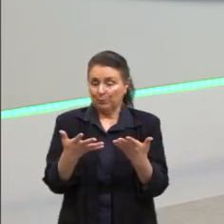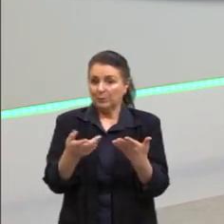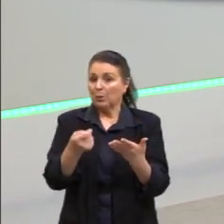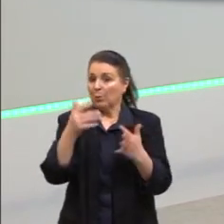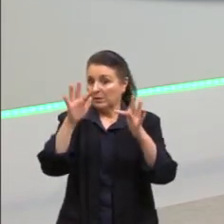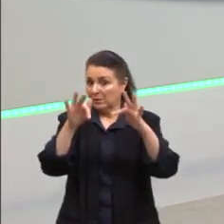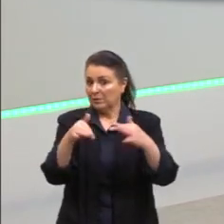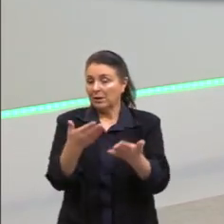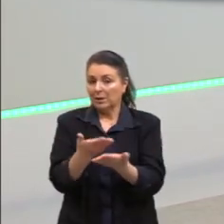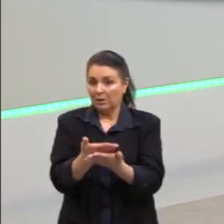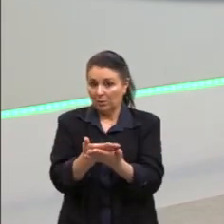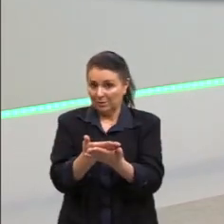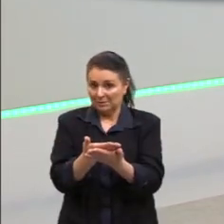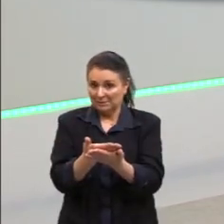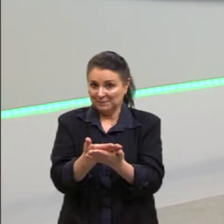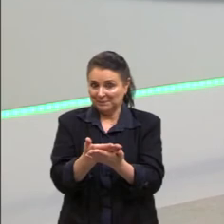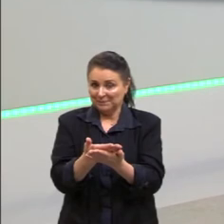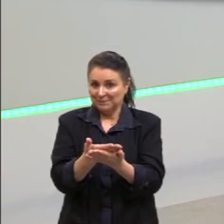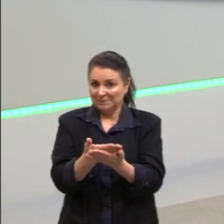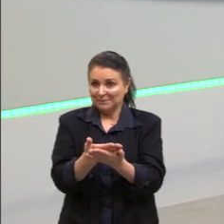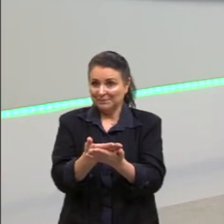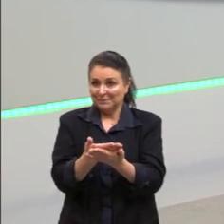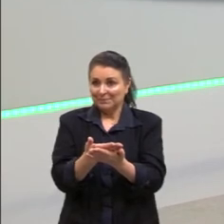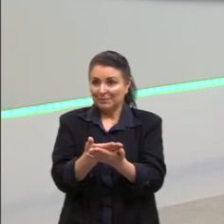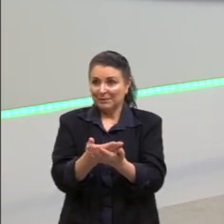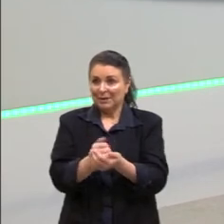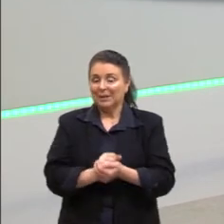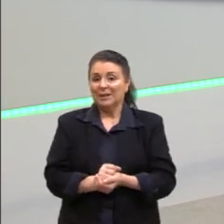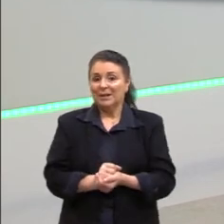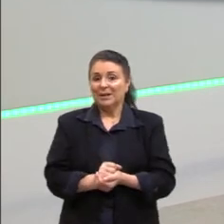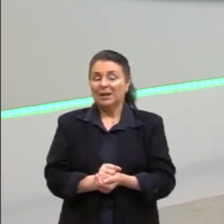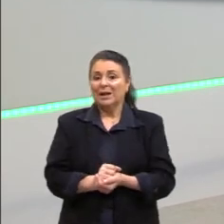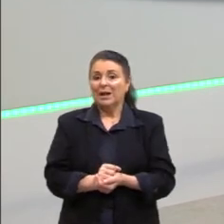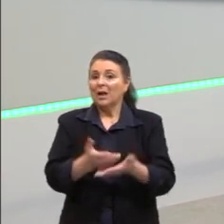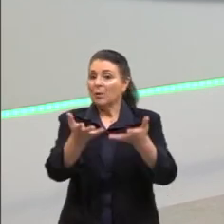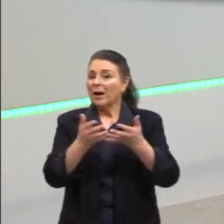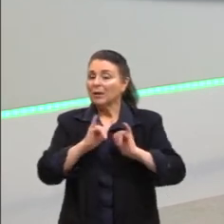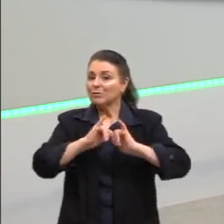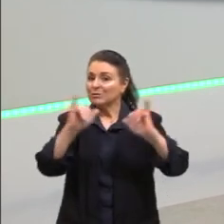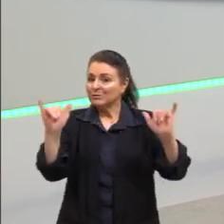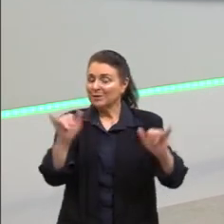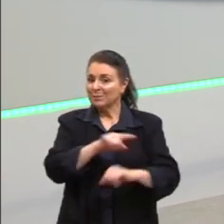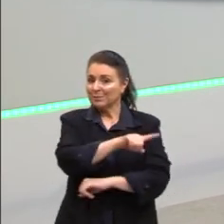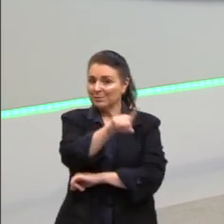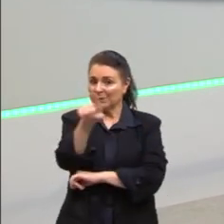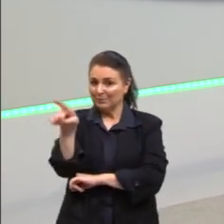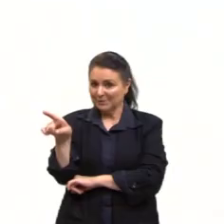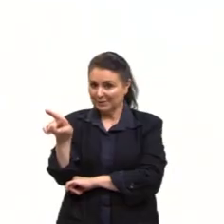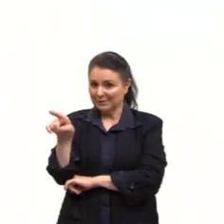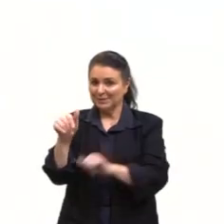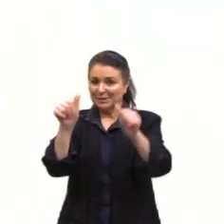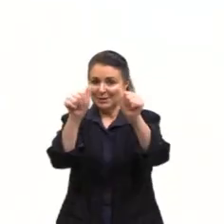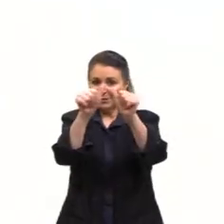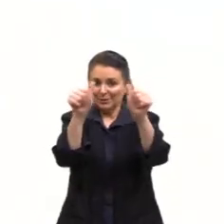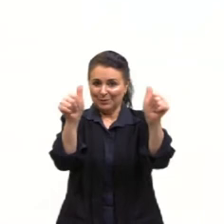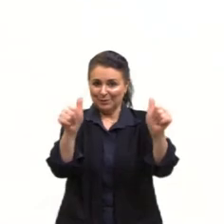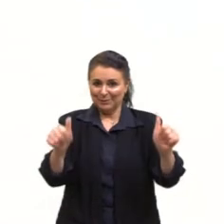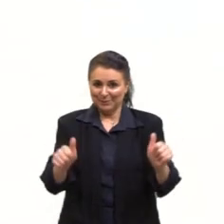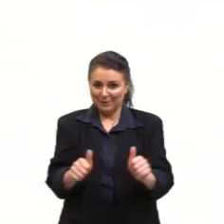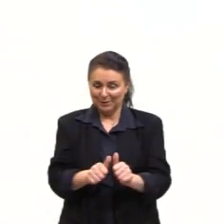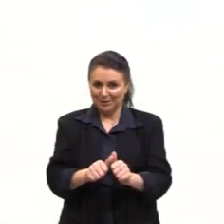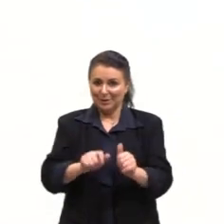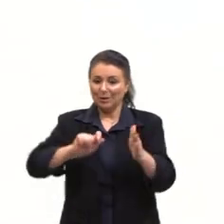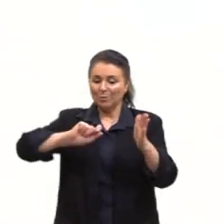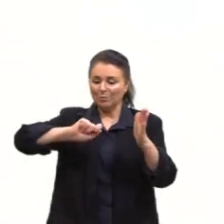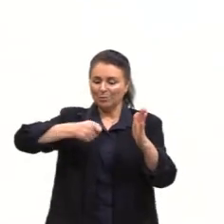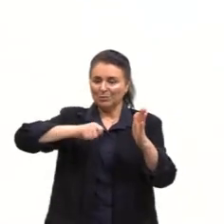finalização da minha aula propriamente dita, eu quero dizer para vocês, botar aqui uma imagem ilustrativa de uma